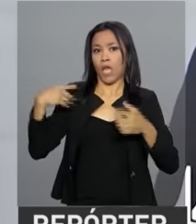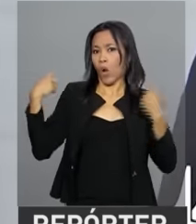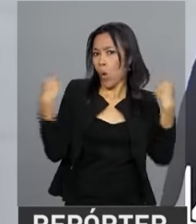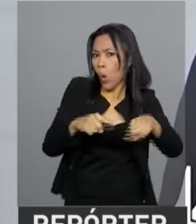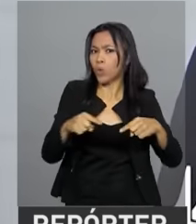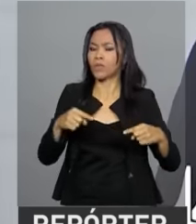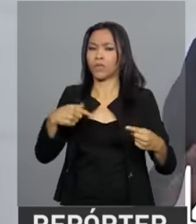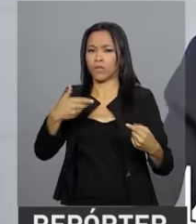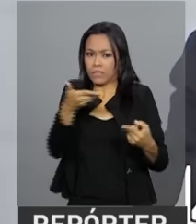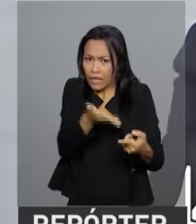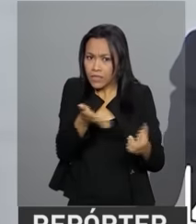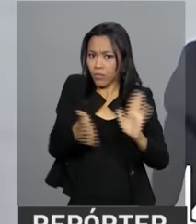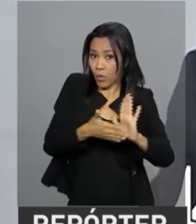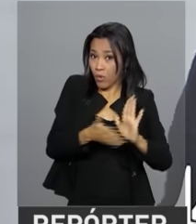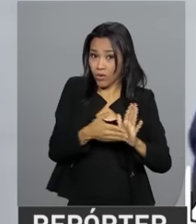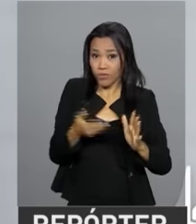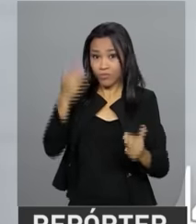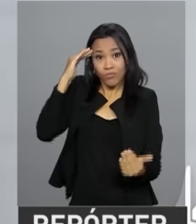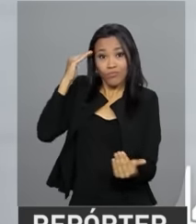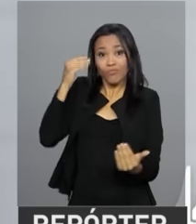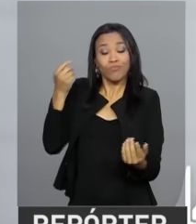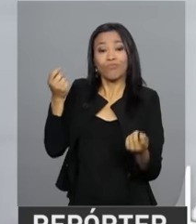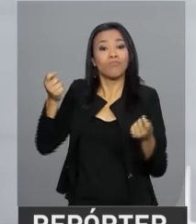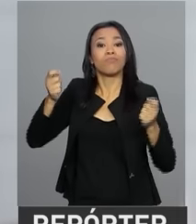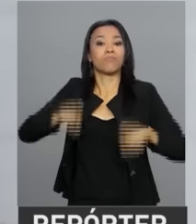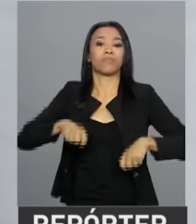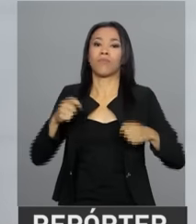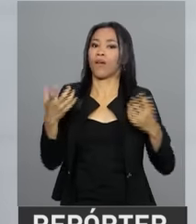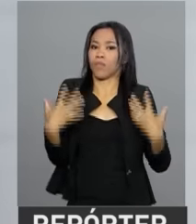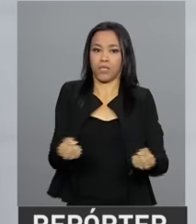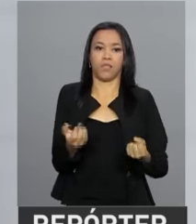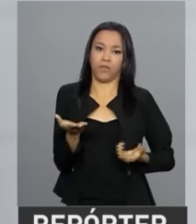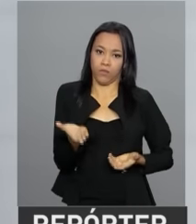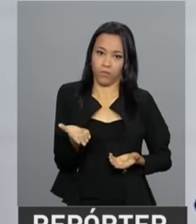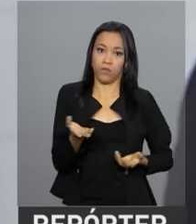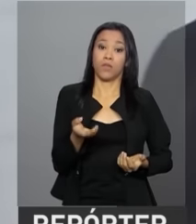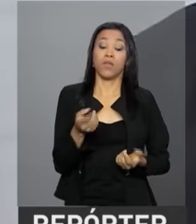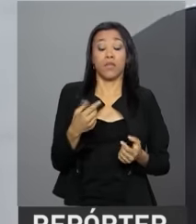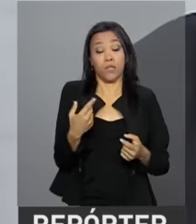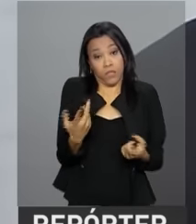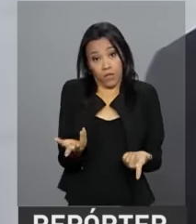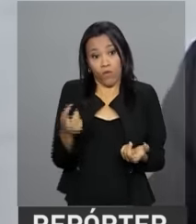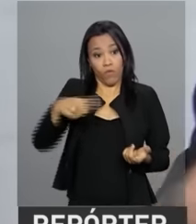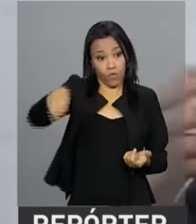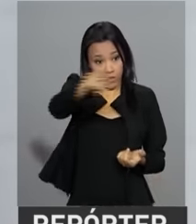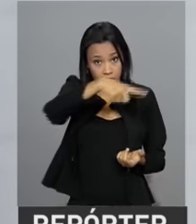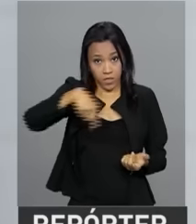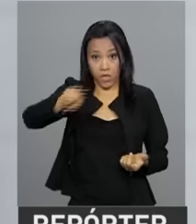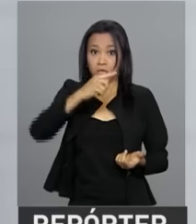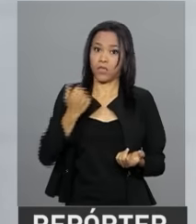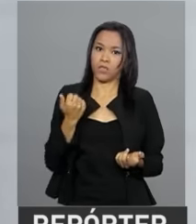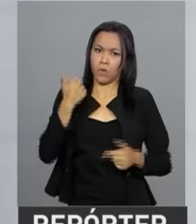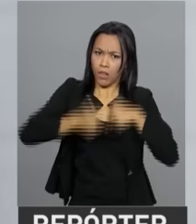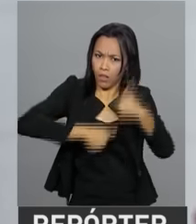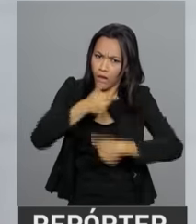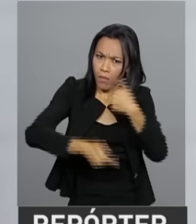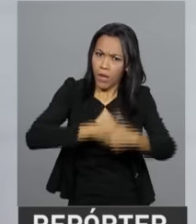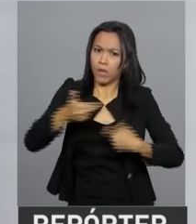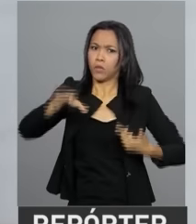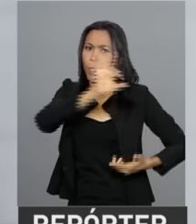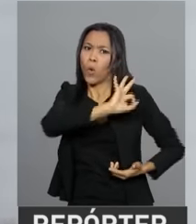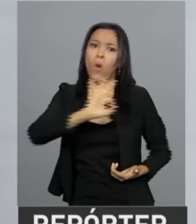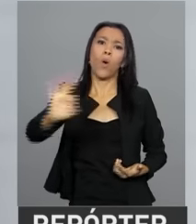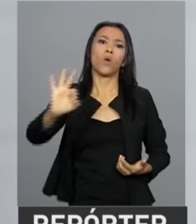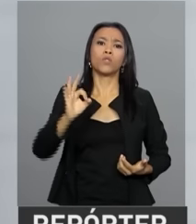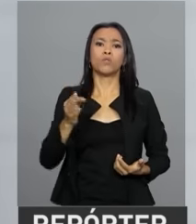ser admitida de modo que vocês na verdade fazem um trabalho extraordinário